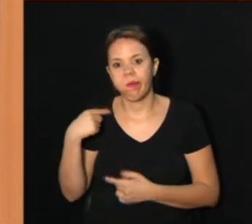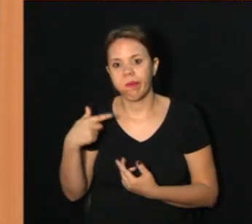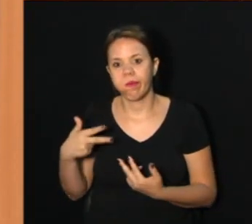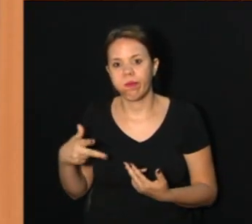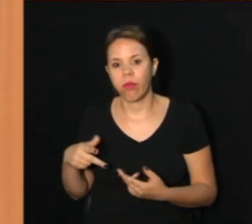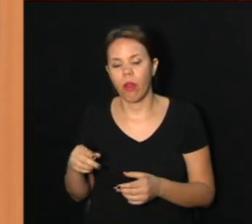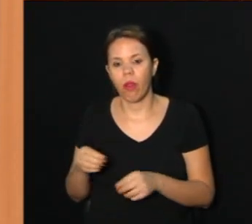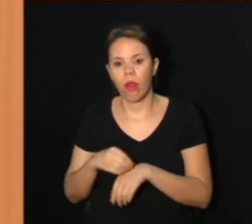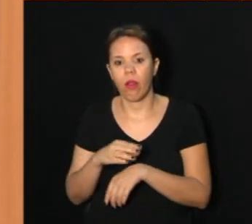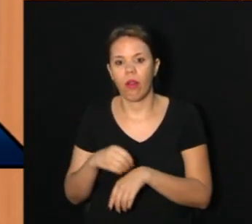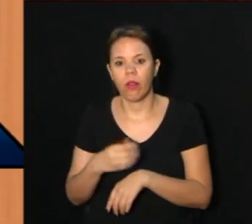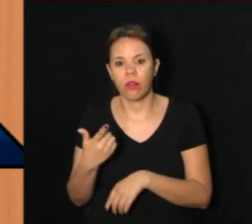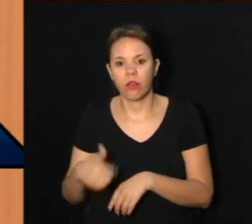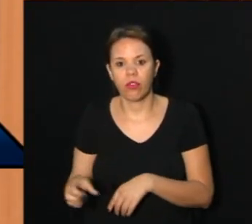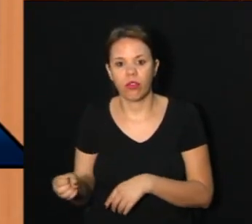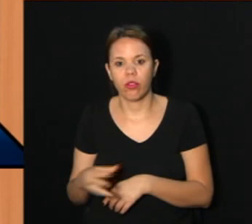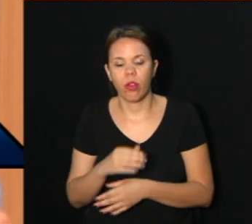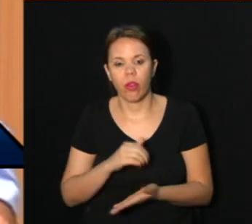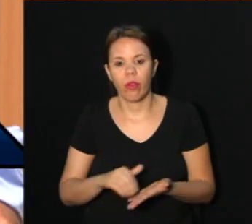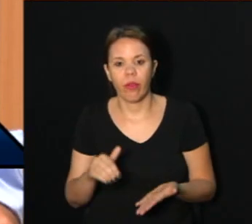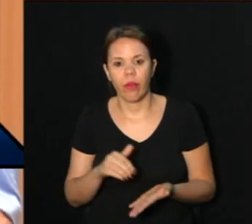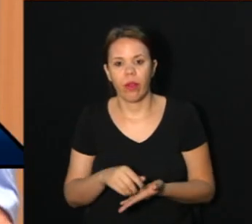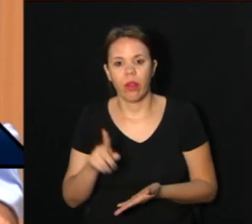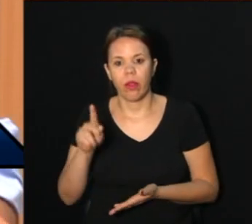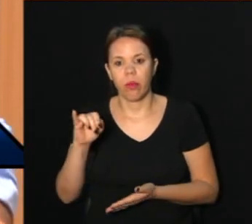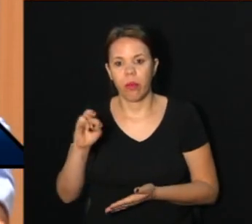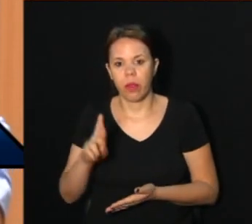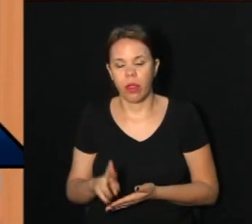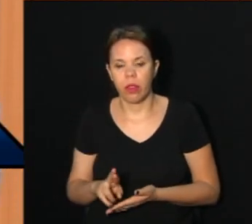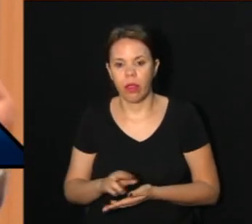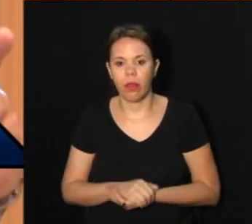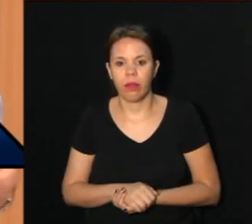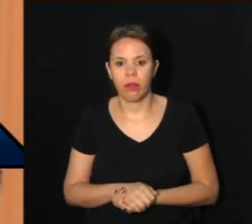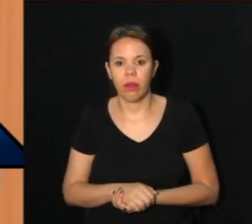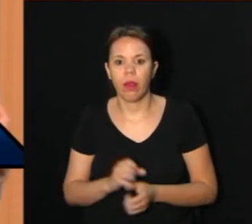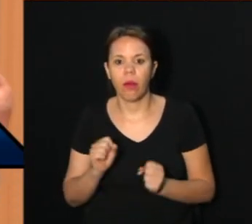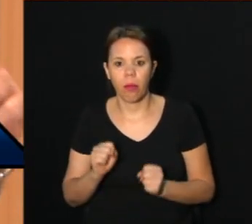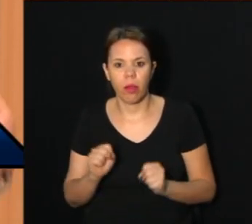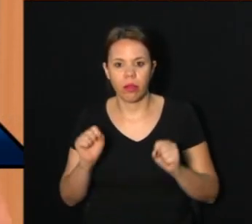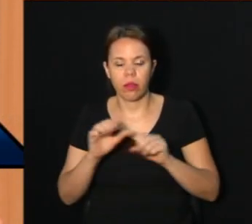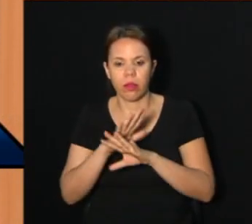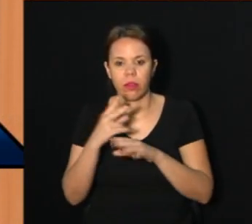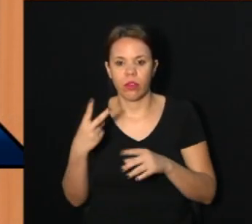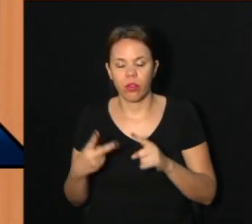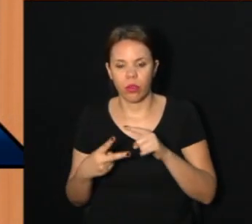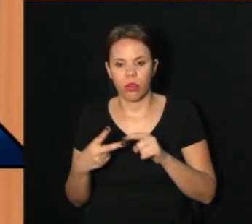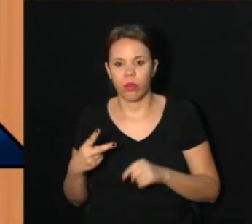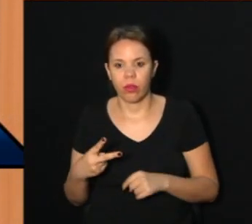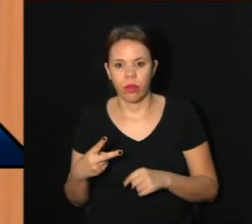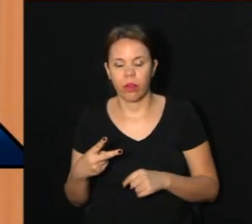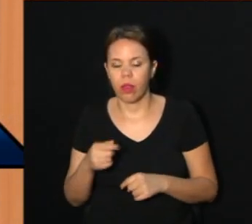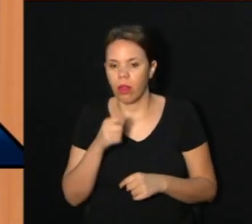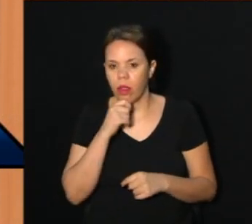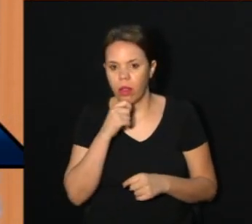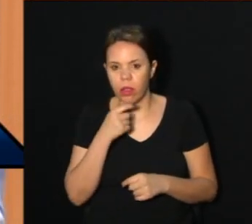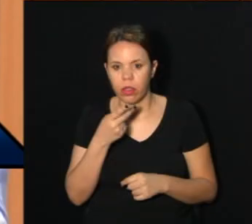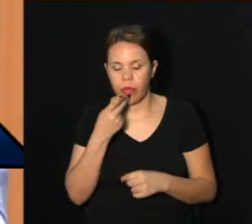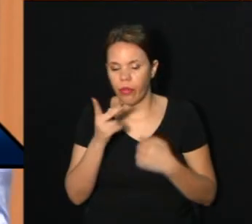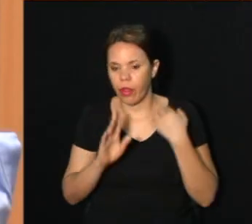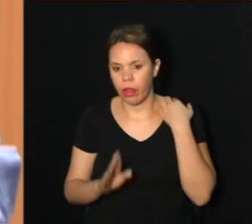eu passo a palavra novamente ao secretário Peter Panuto, para que ele possa esclarecer 2 pontos aí que não foram